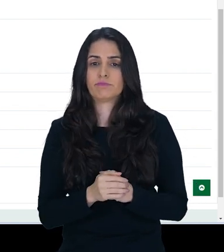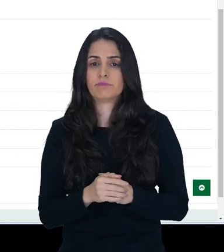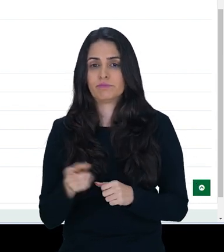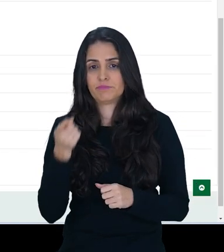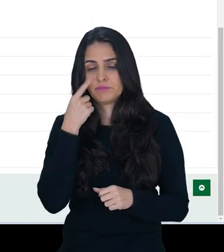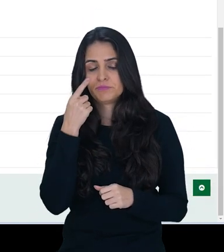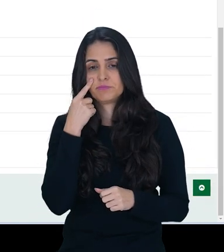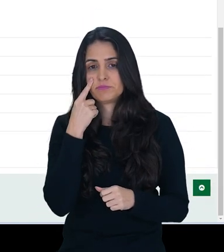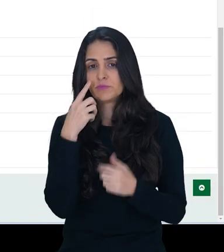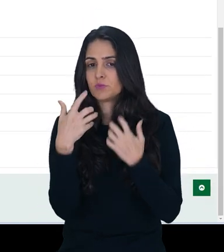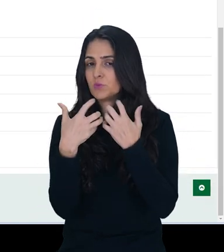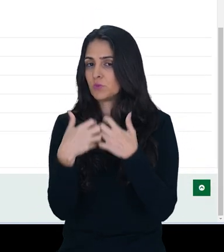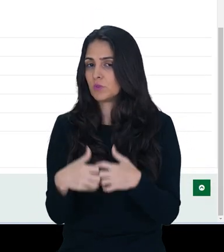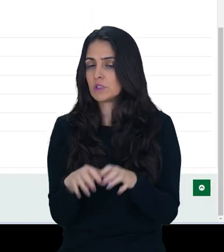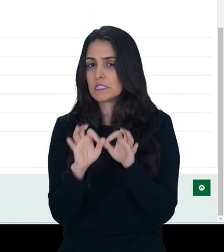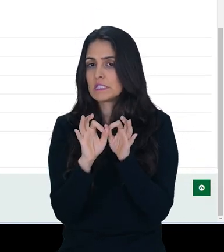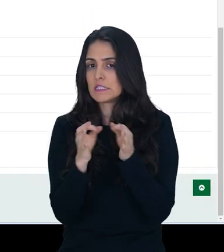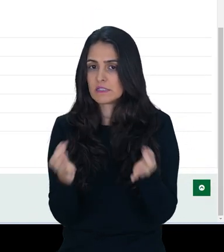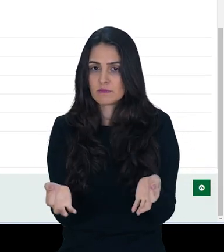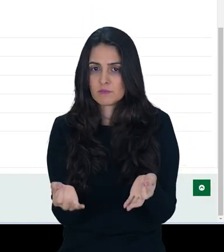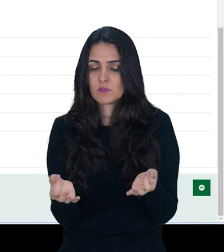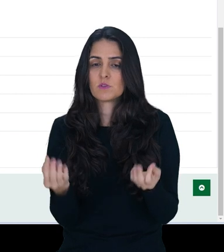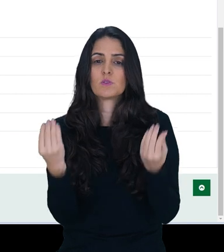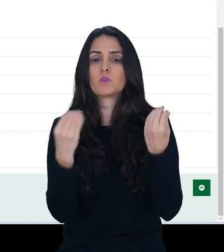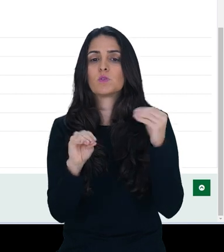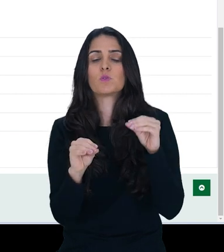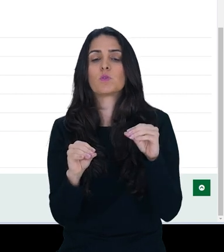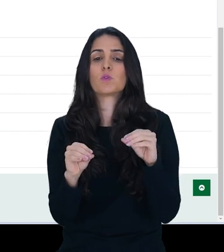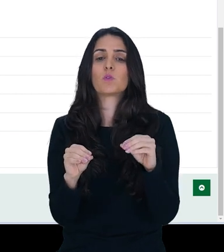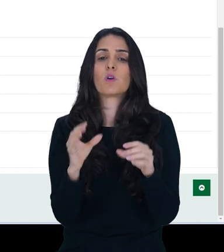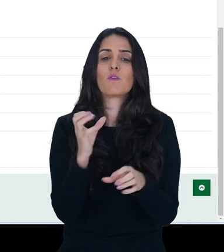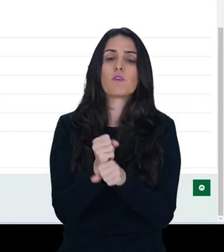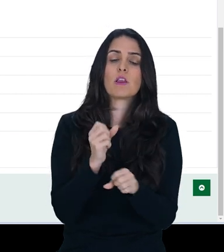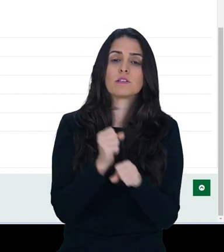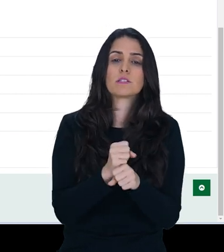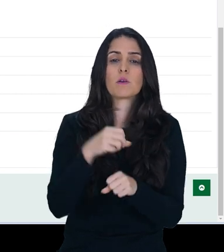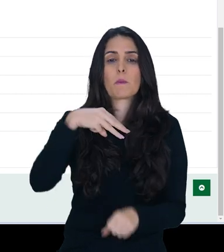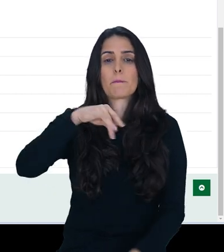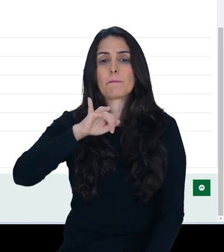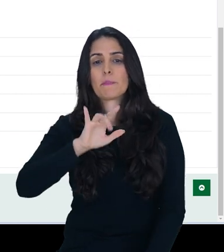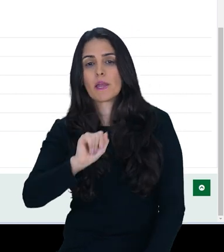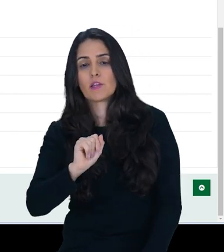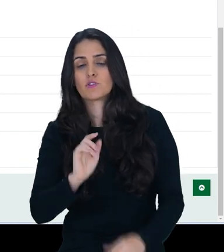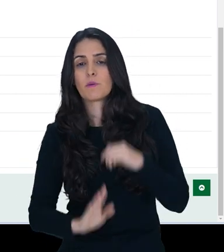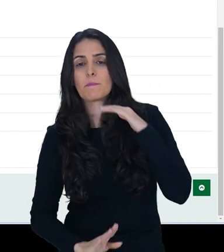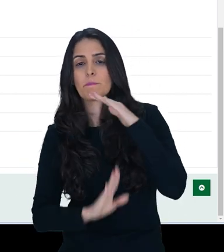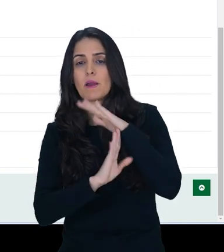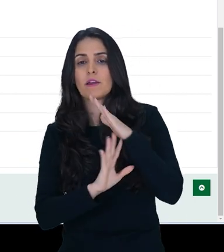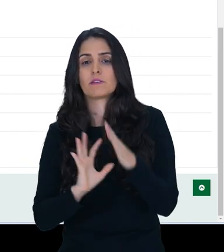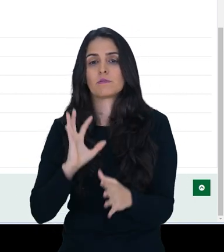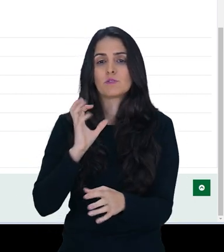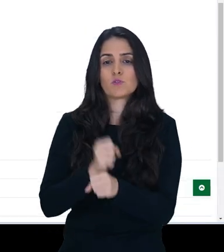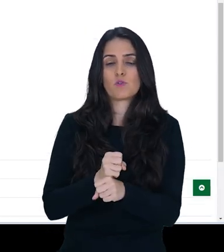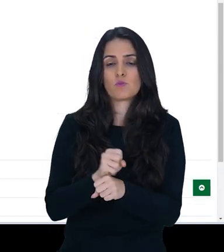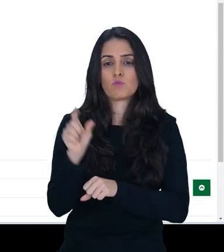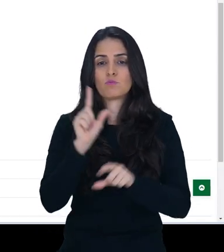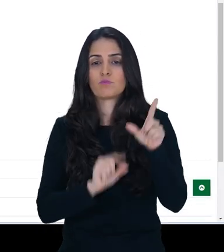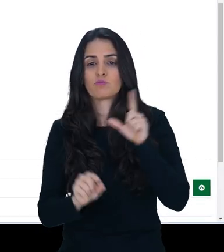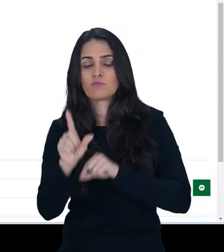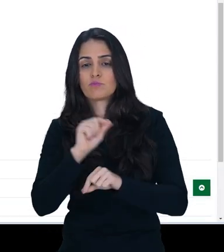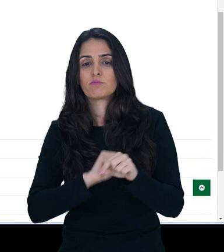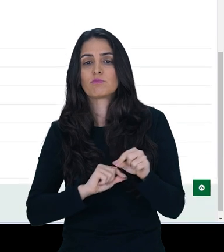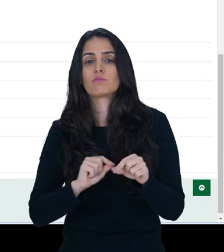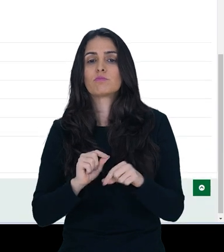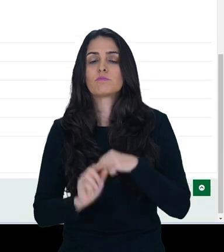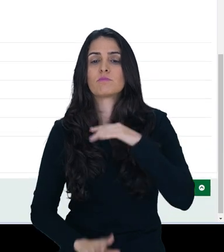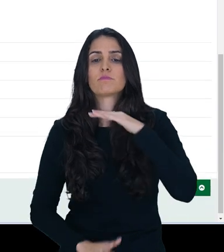aqui você pode colocar nenhuma avaliação média Contagem avaliação máxima soma e aí